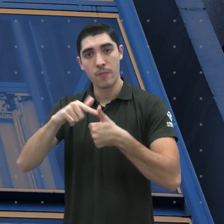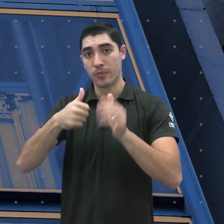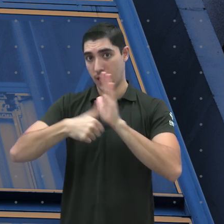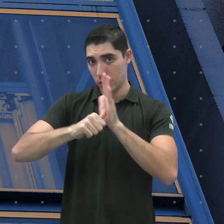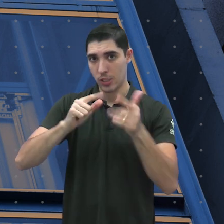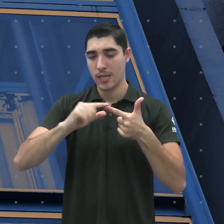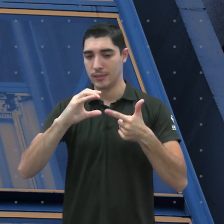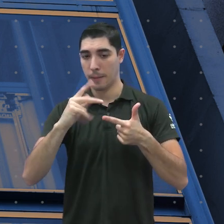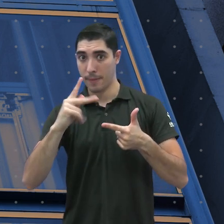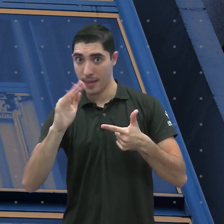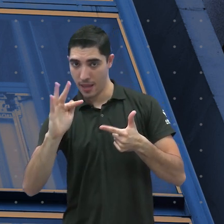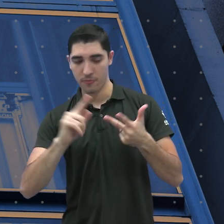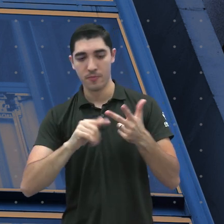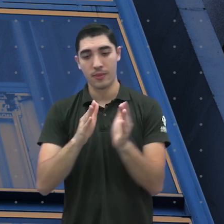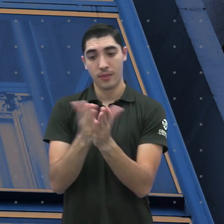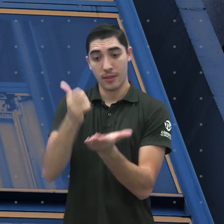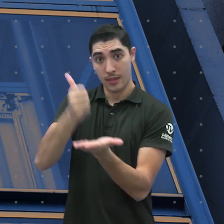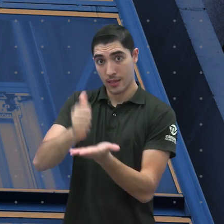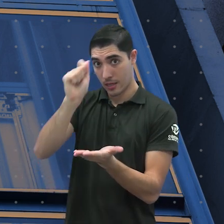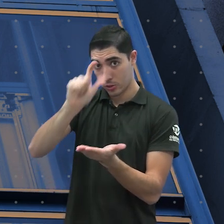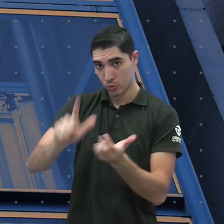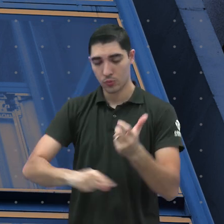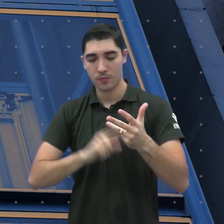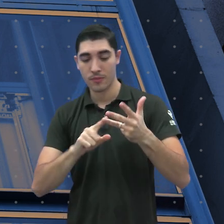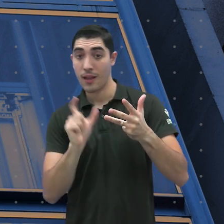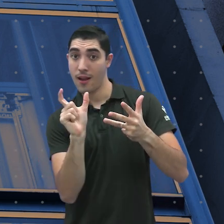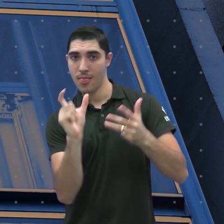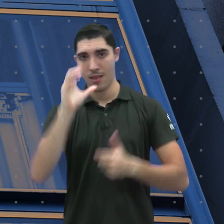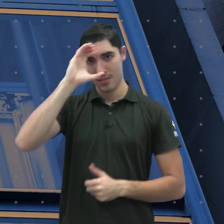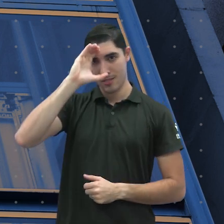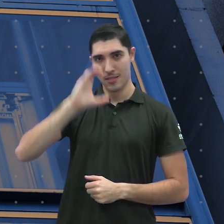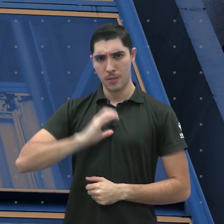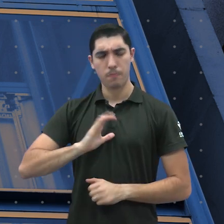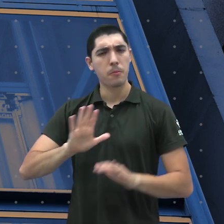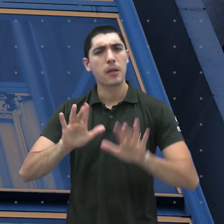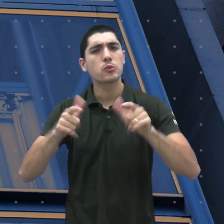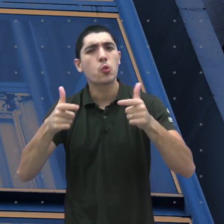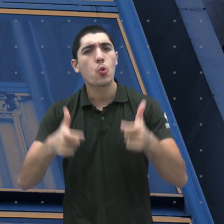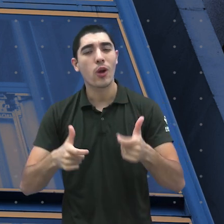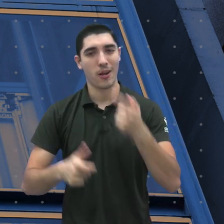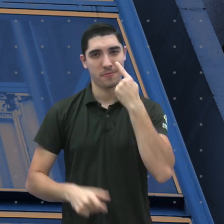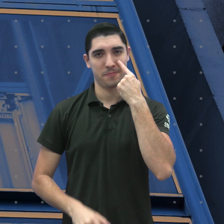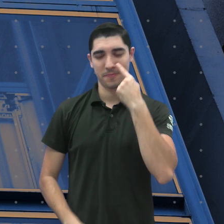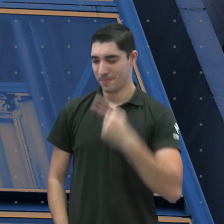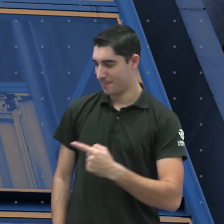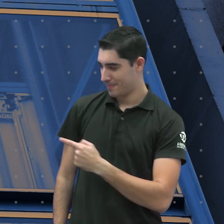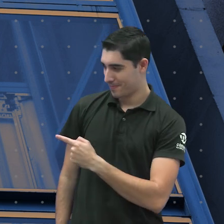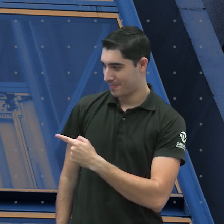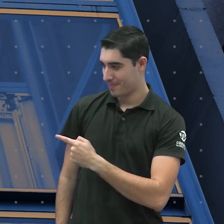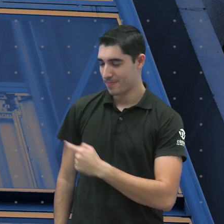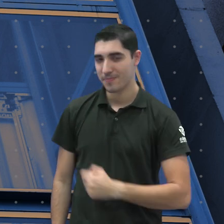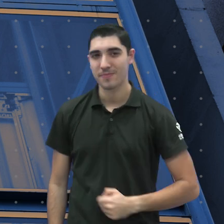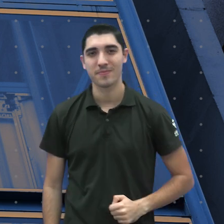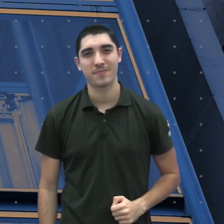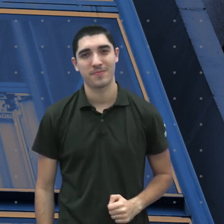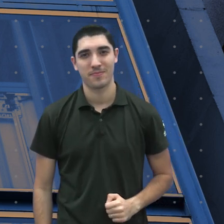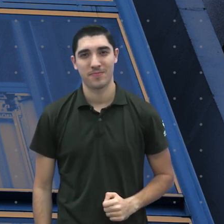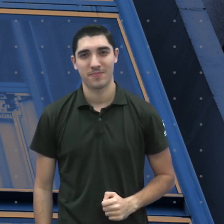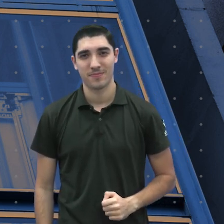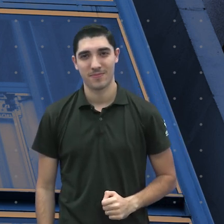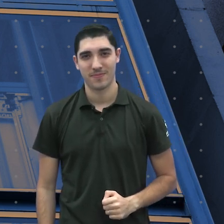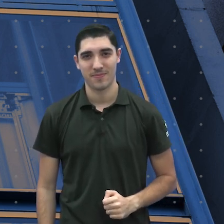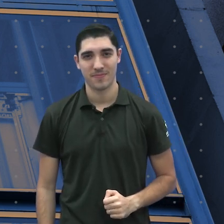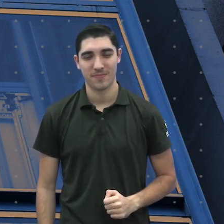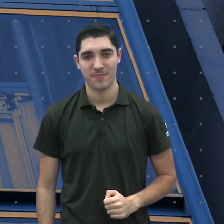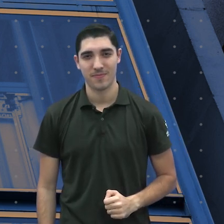RG, CPF, carteira de trabalho e o cartão cidadão. O PAT fica na Praça Afonso Pena,